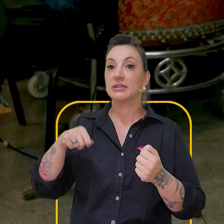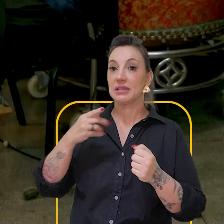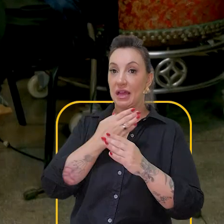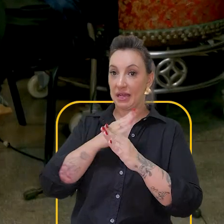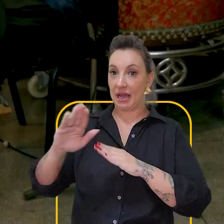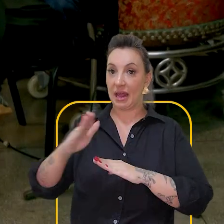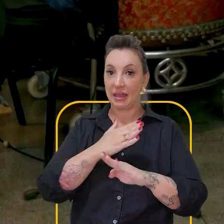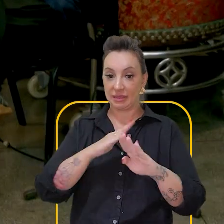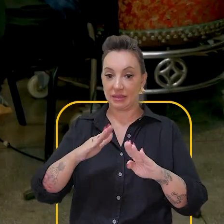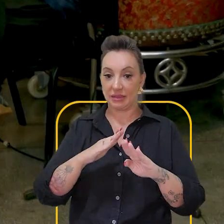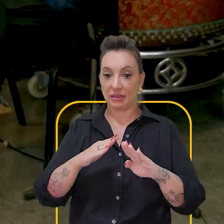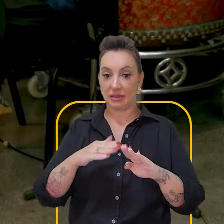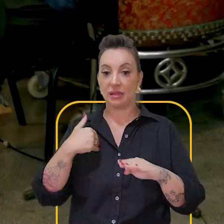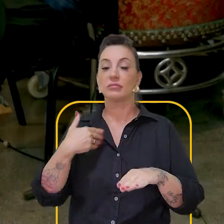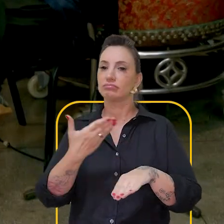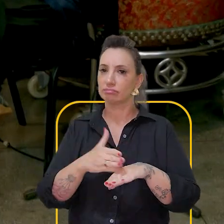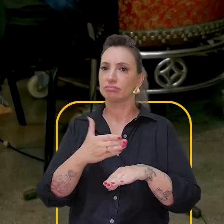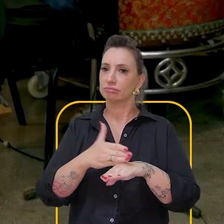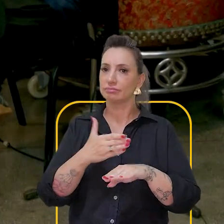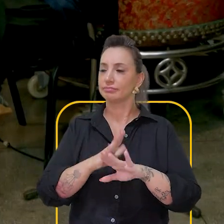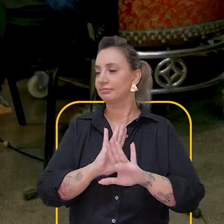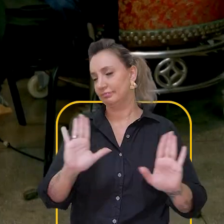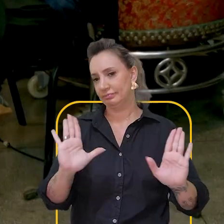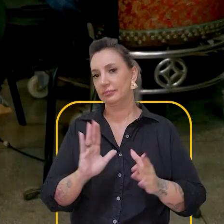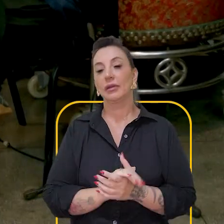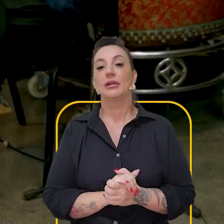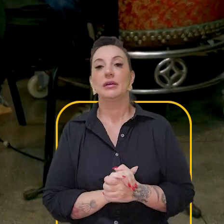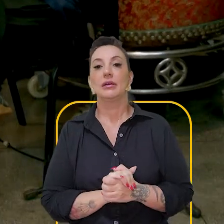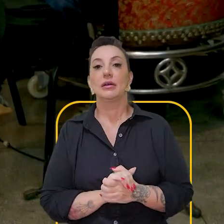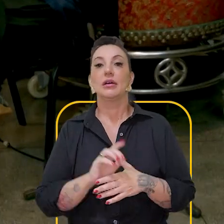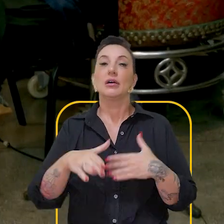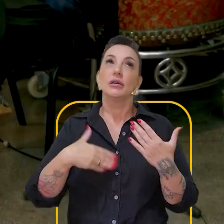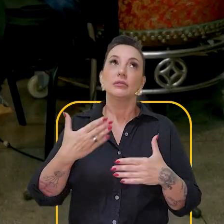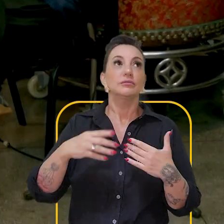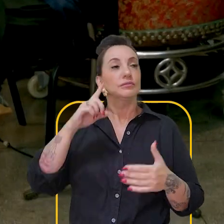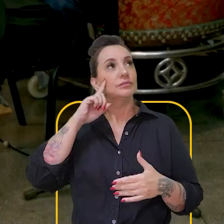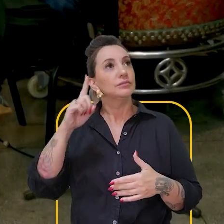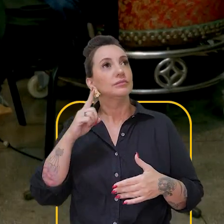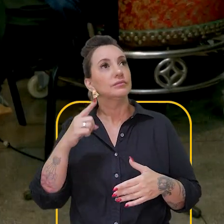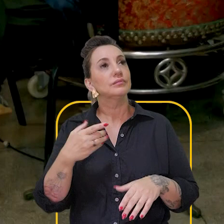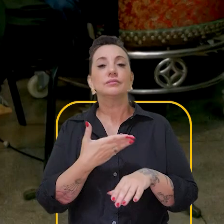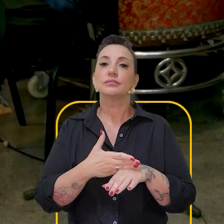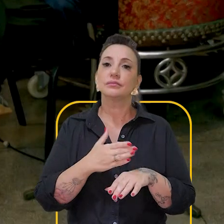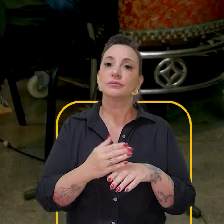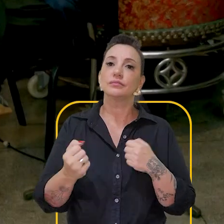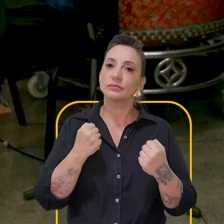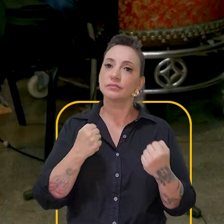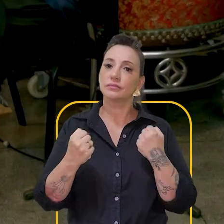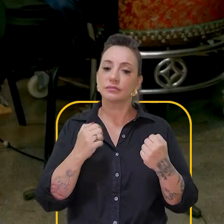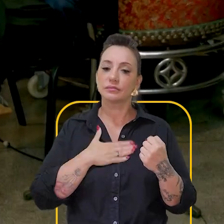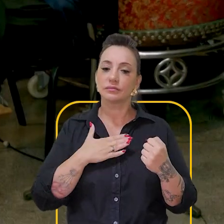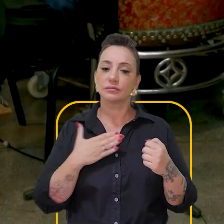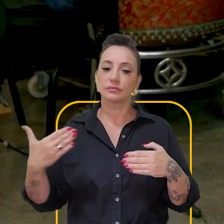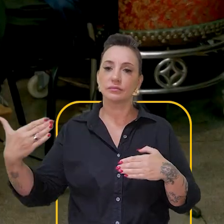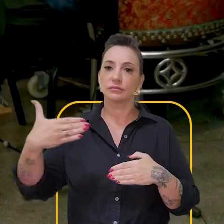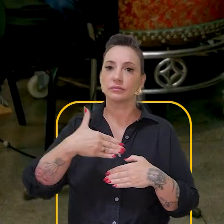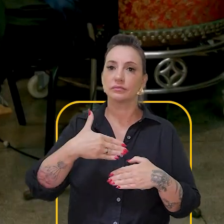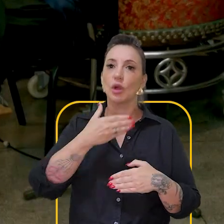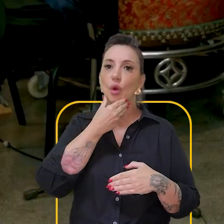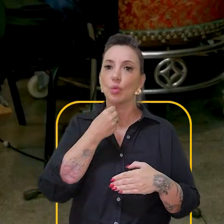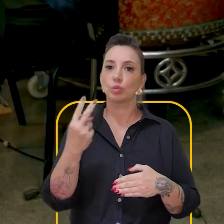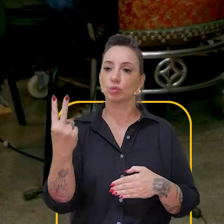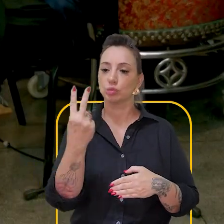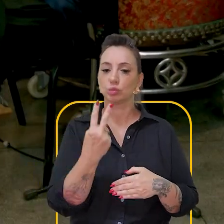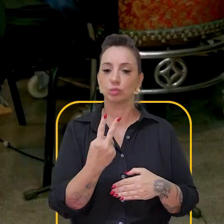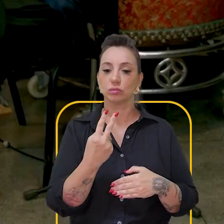minha academia apareceram dois rapazes um de Jundiaí e um de Caieiras E aí eles falaram a gente queria dar uma olhada no